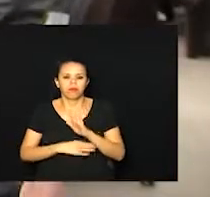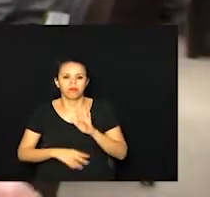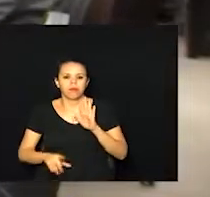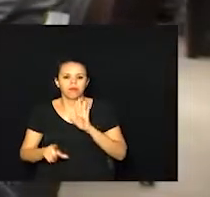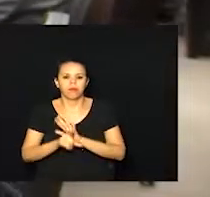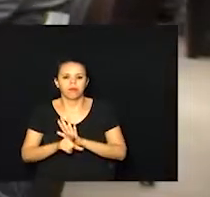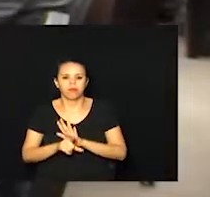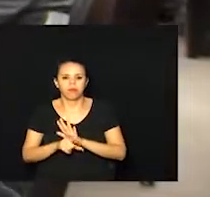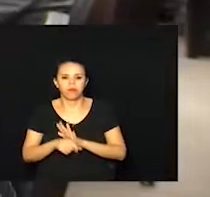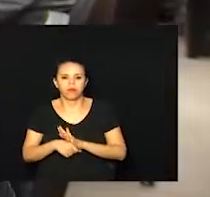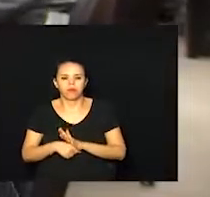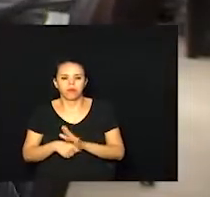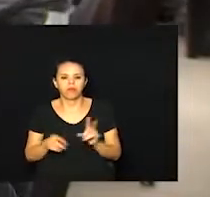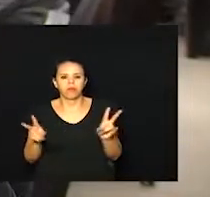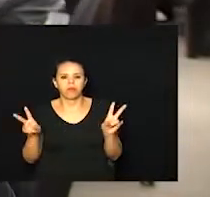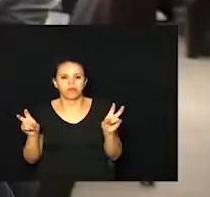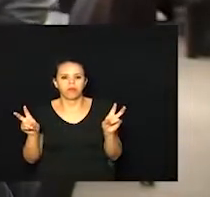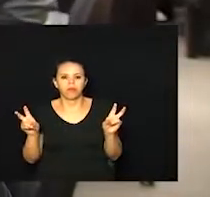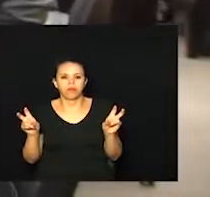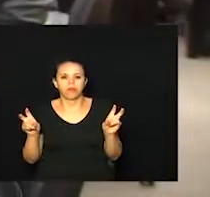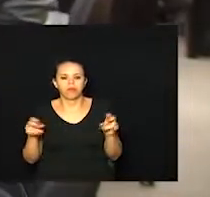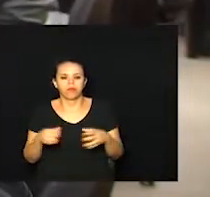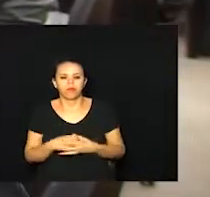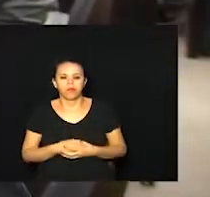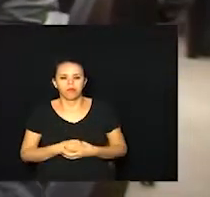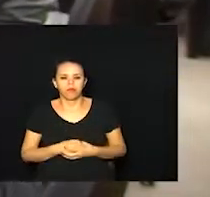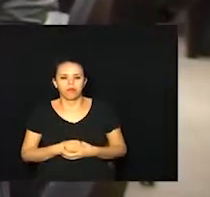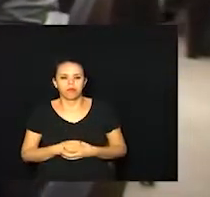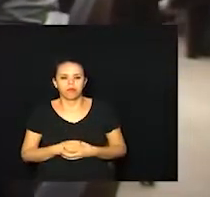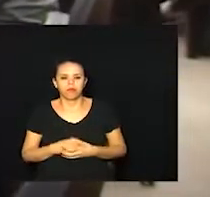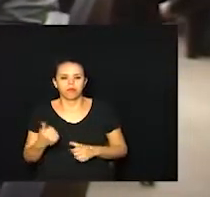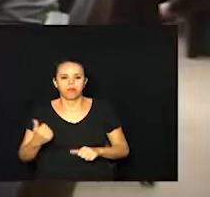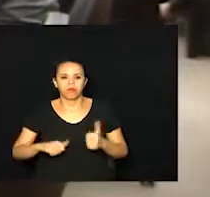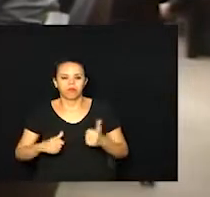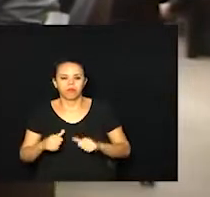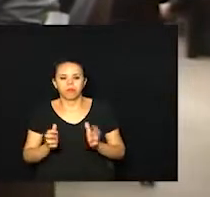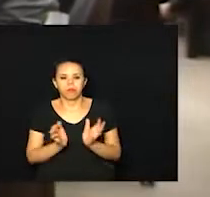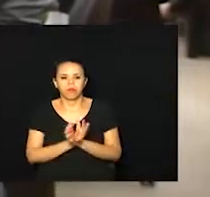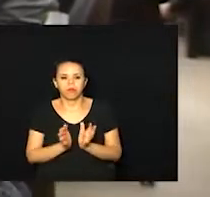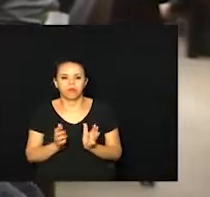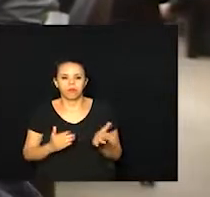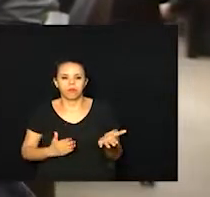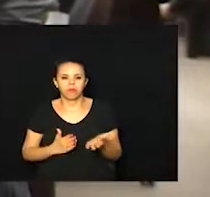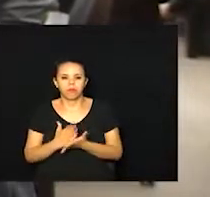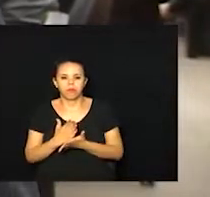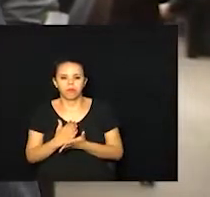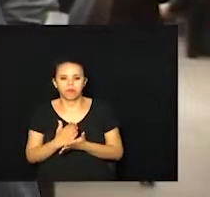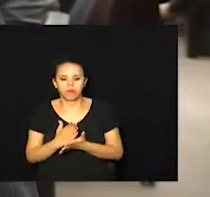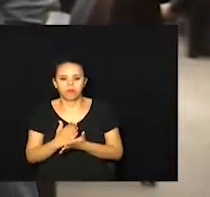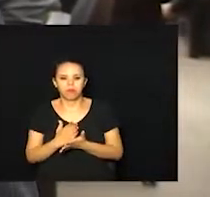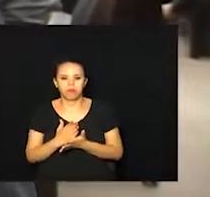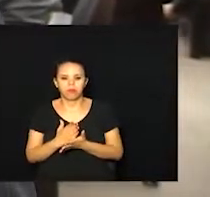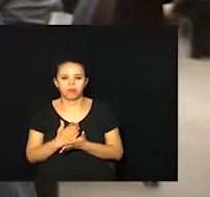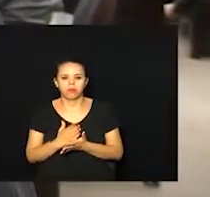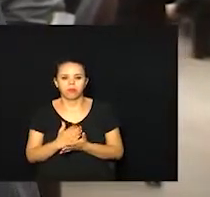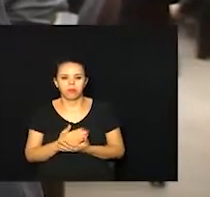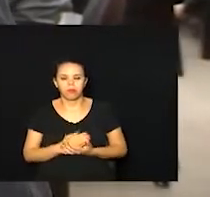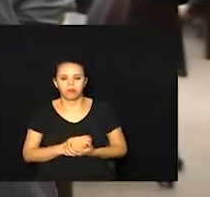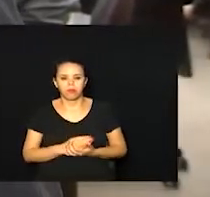lei, que dizem respeito a esses assuntos, passam pela nossa comissão para aprovação. Então foram também